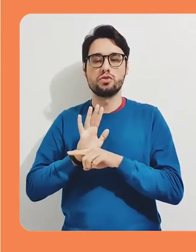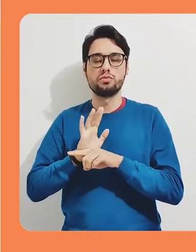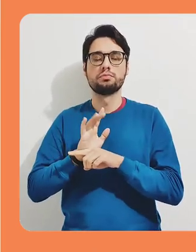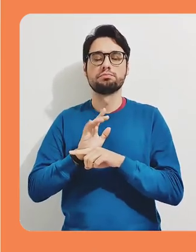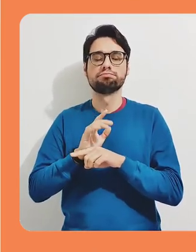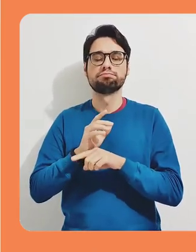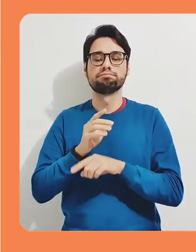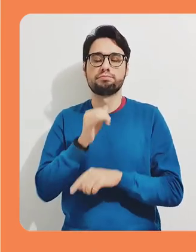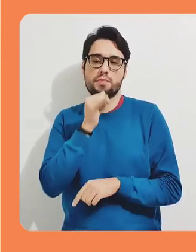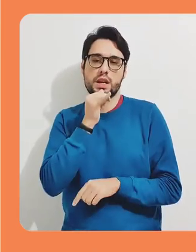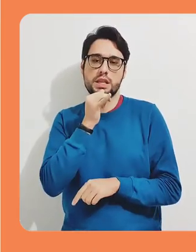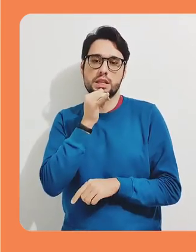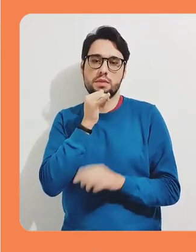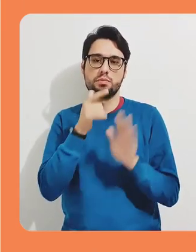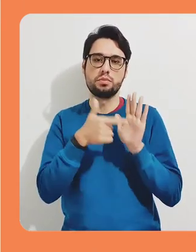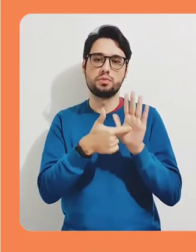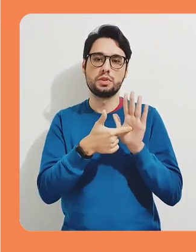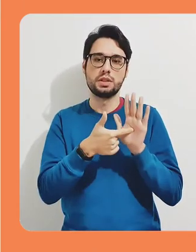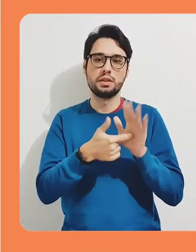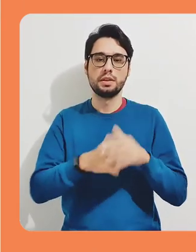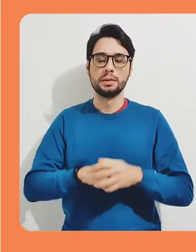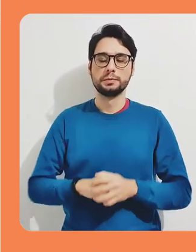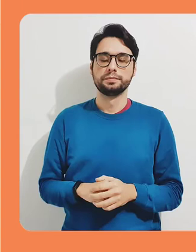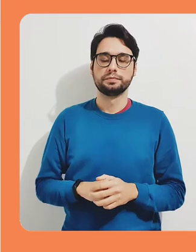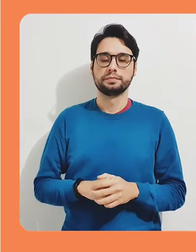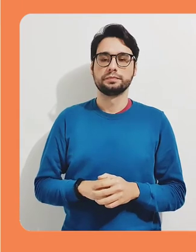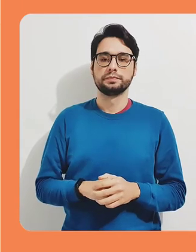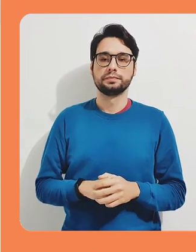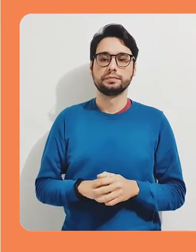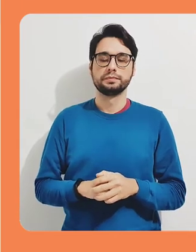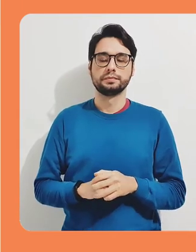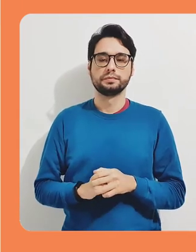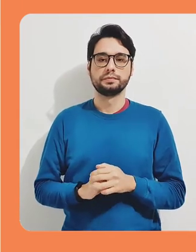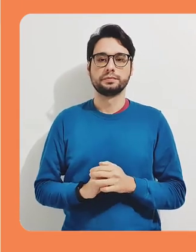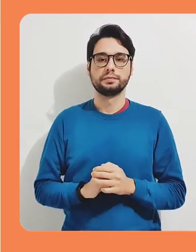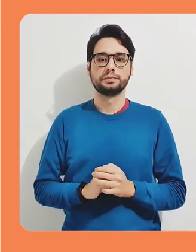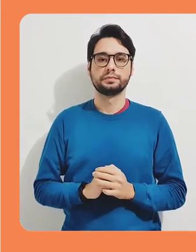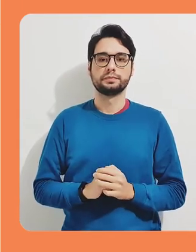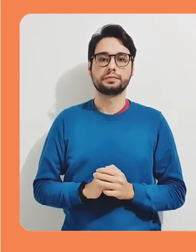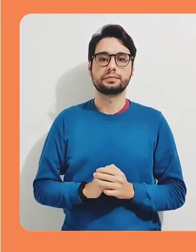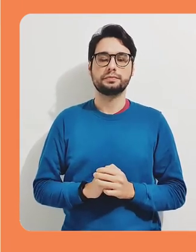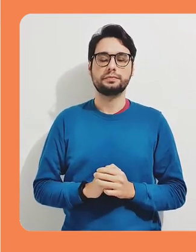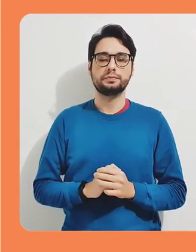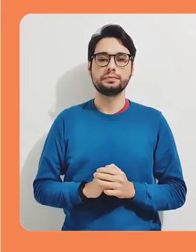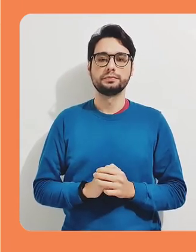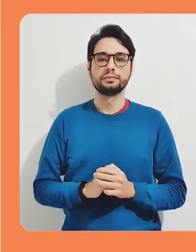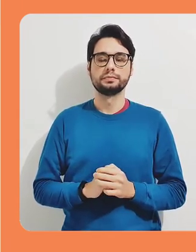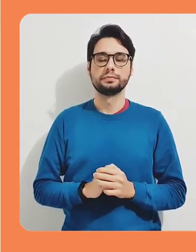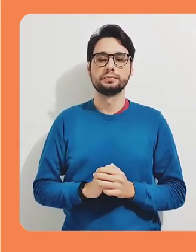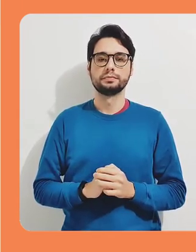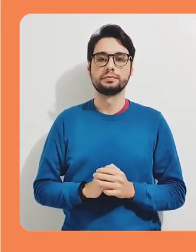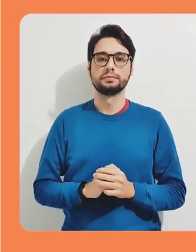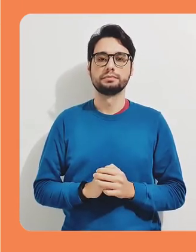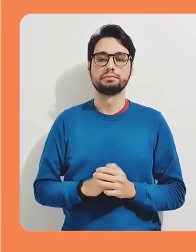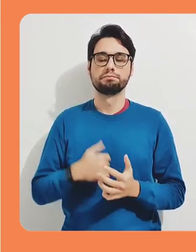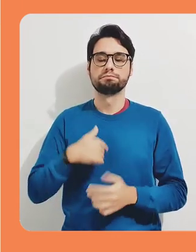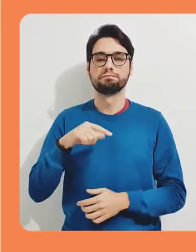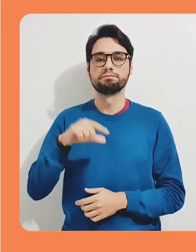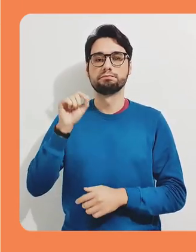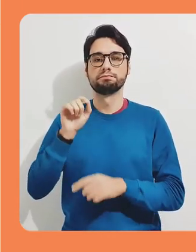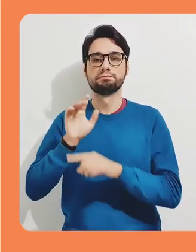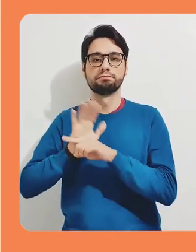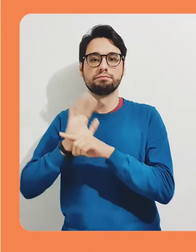de envio de vídeos. Vou pegar aqui um vídeo recente, um